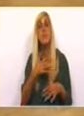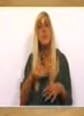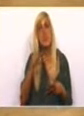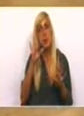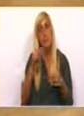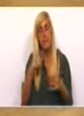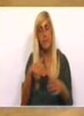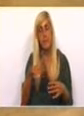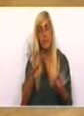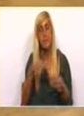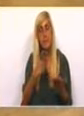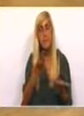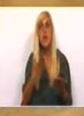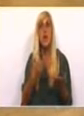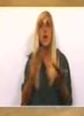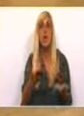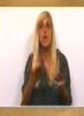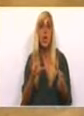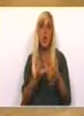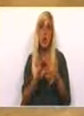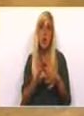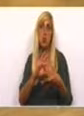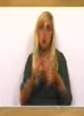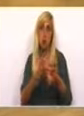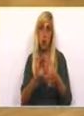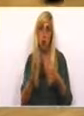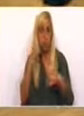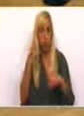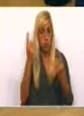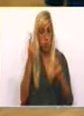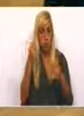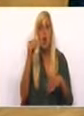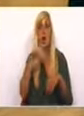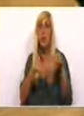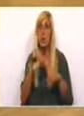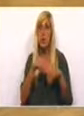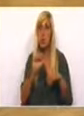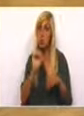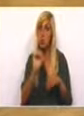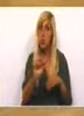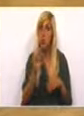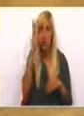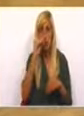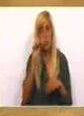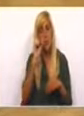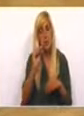favor. Terminei. Assim sendo, em coerência com o exposto, votaremos contra as recomendações feitas ao